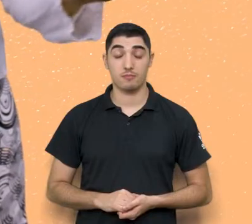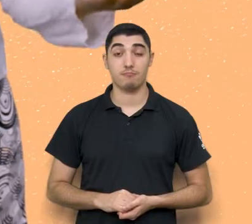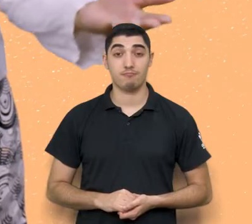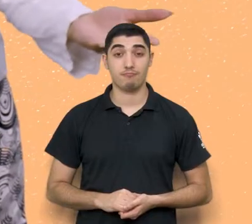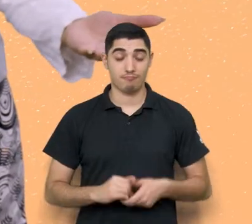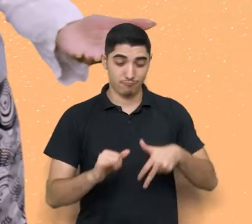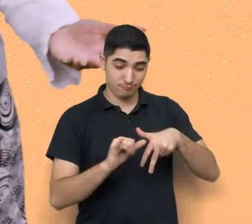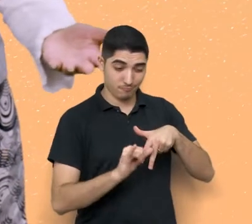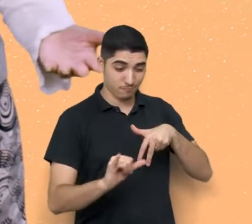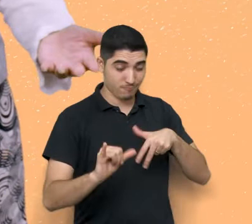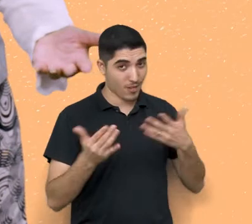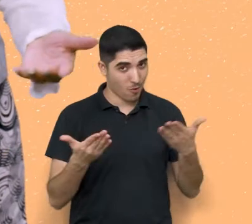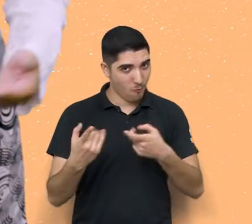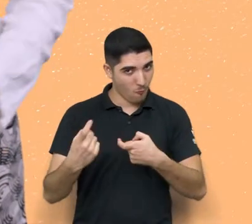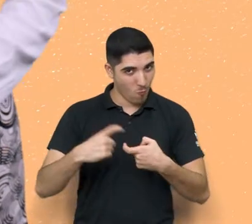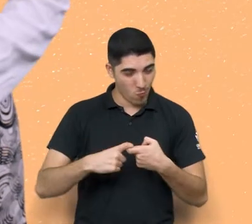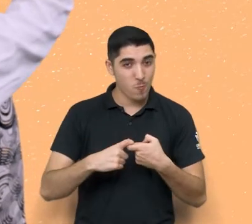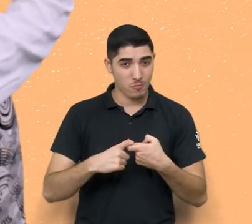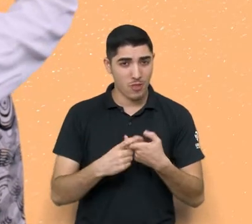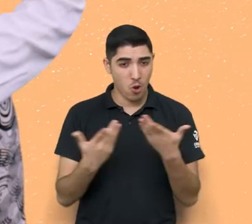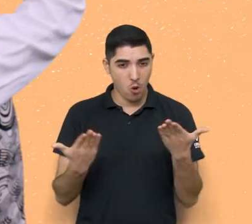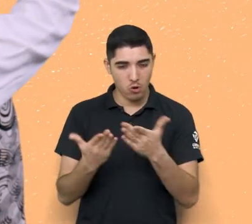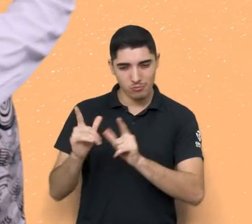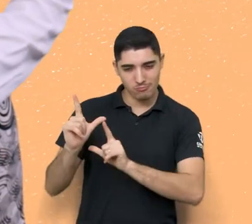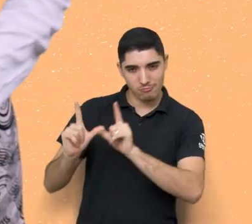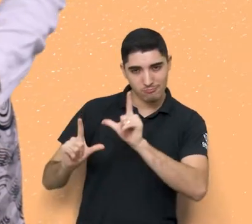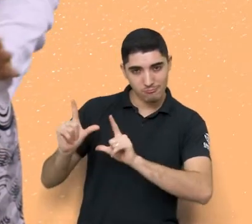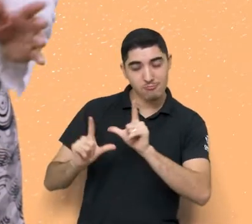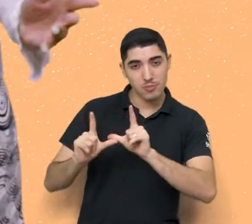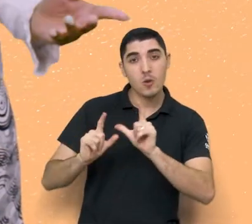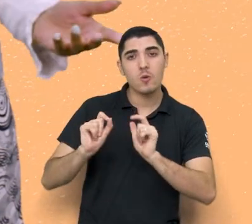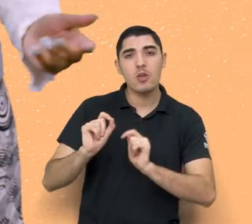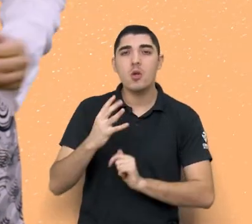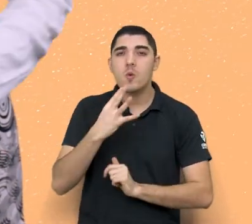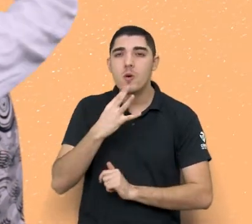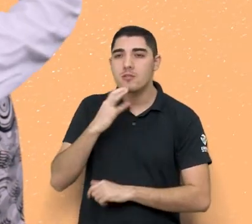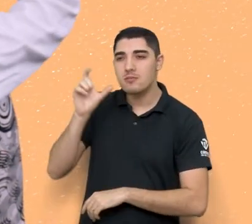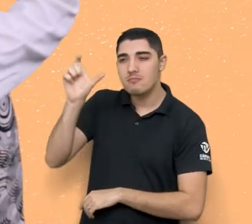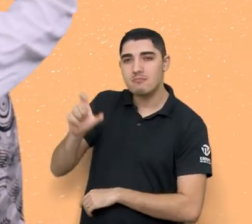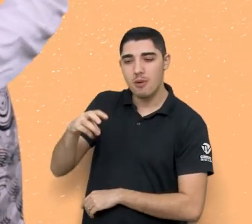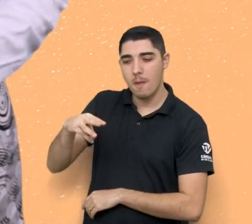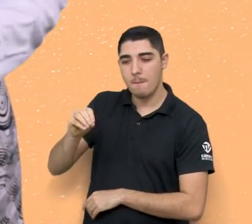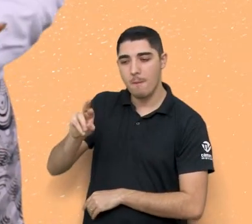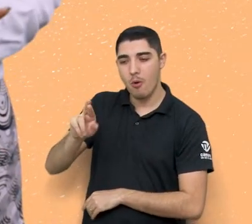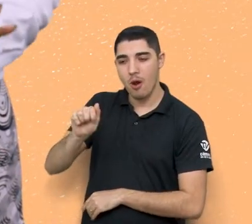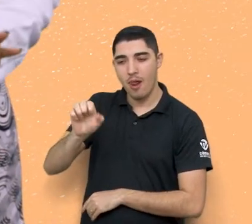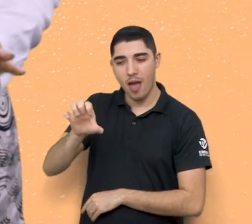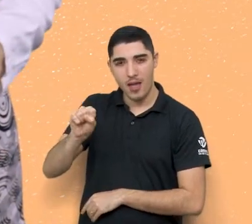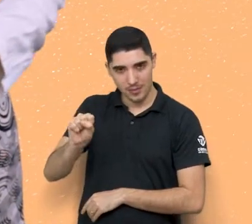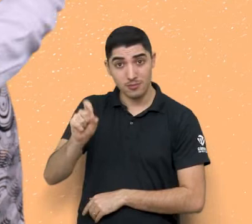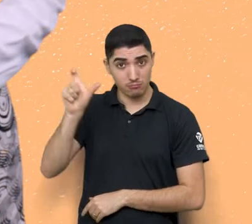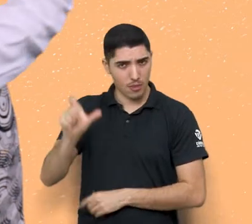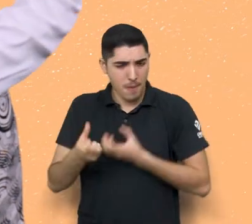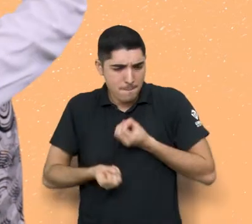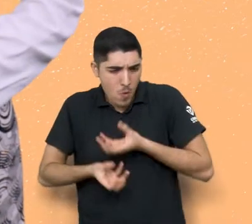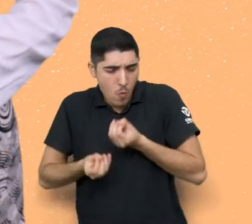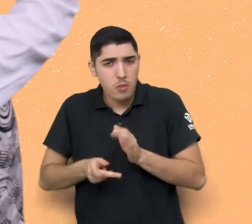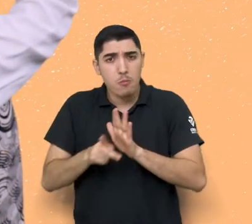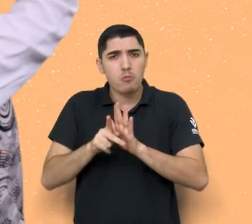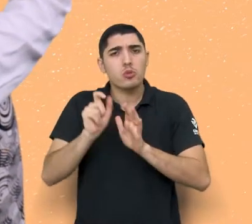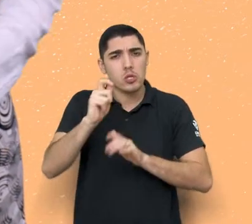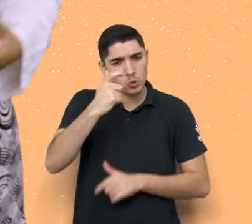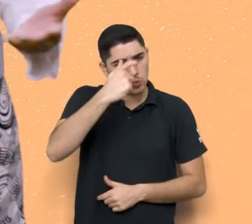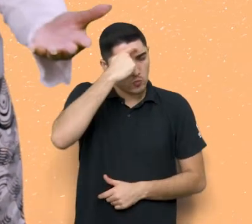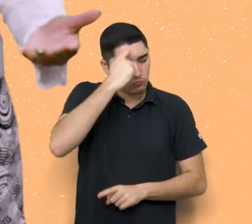O Com a Palavra está de volta. No programa de hoje, conhecemos o trabalho do poeta Moraes, que tem despertado a consciência